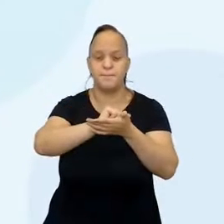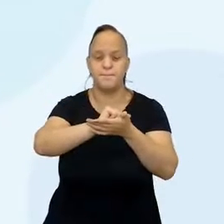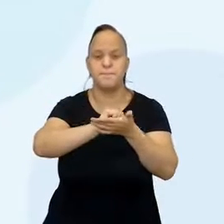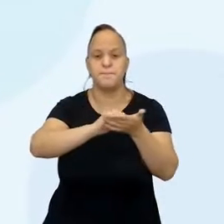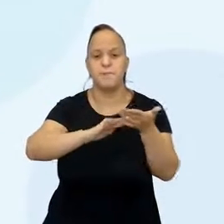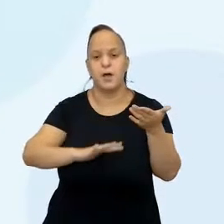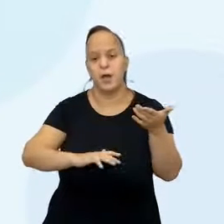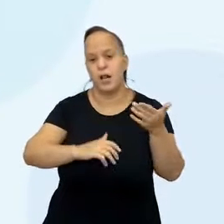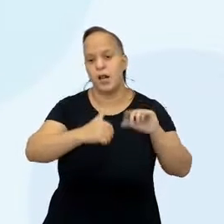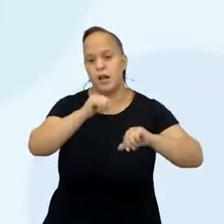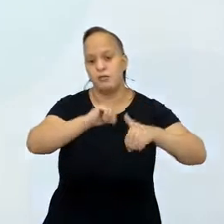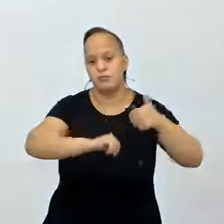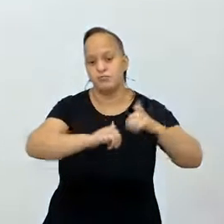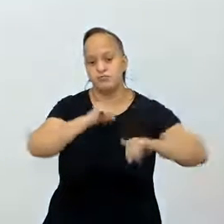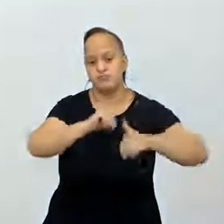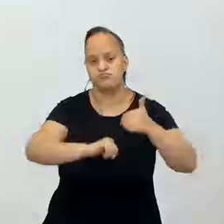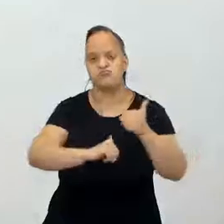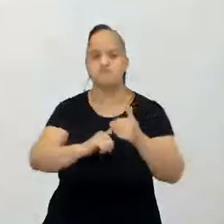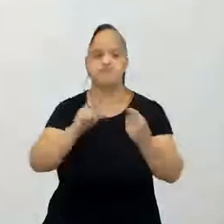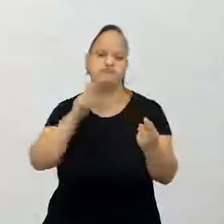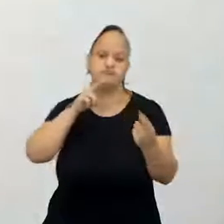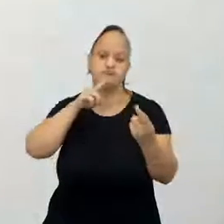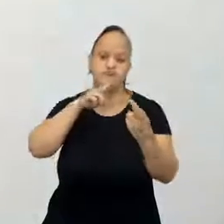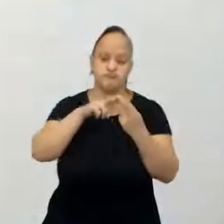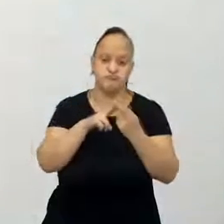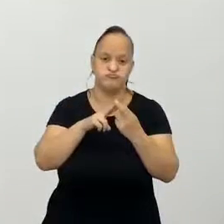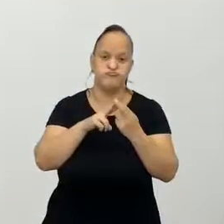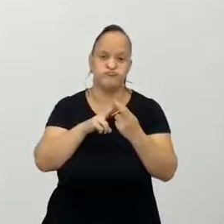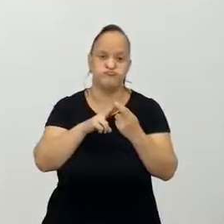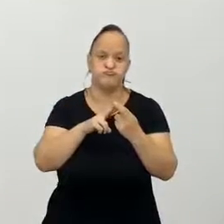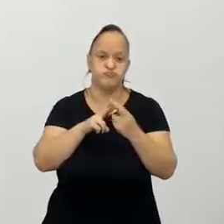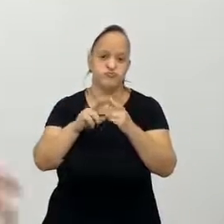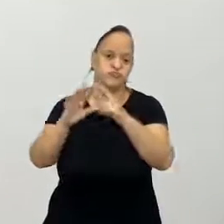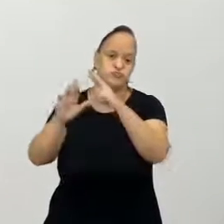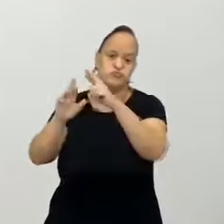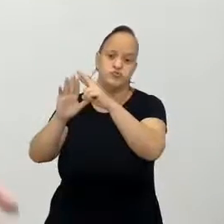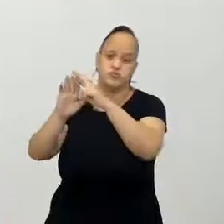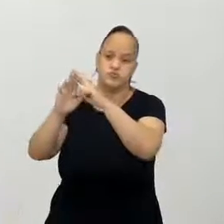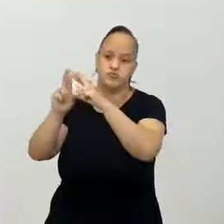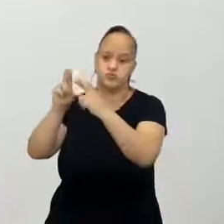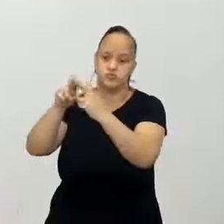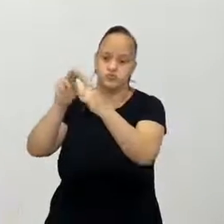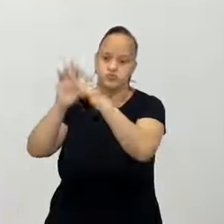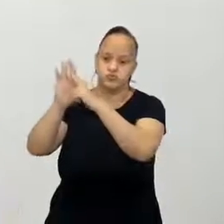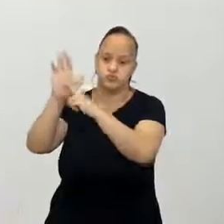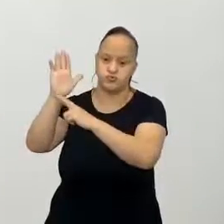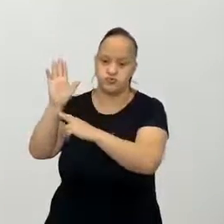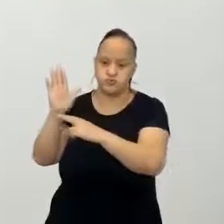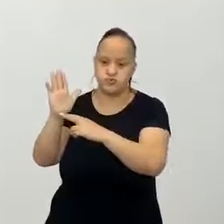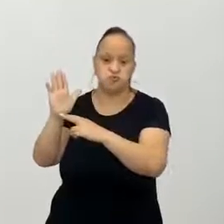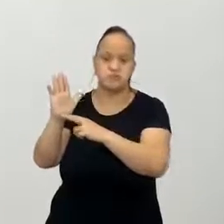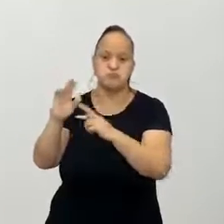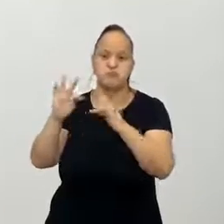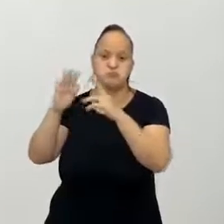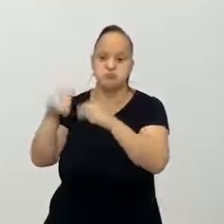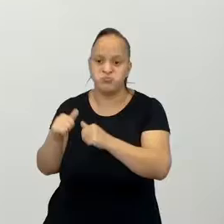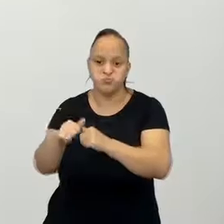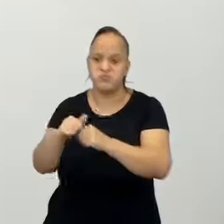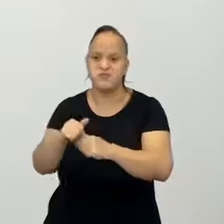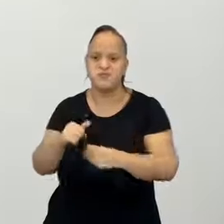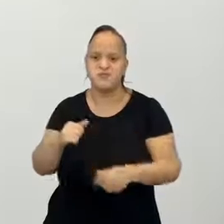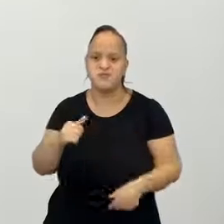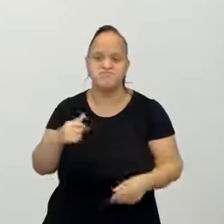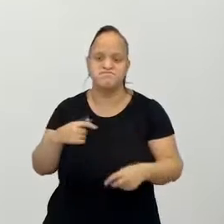referências bibliográficas. Geralmente a gente nunca consegue passar todas as referências, né? Então a gente é sempre bom lembrar que o material está